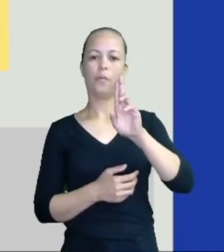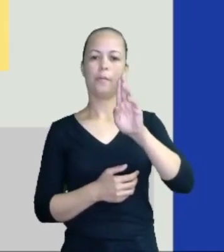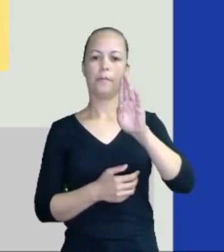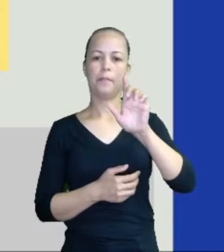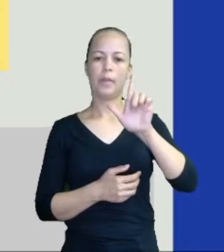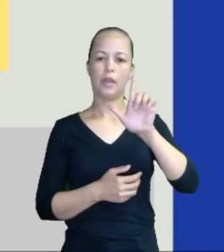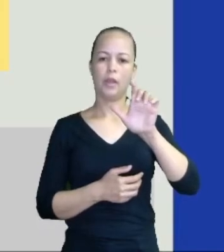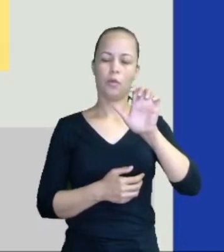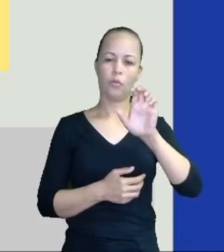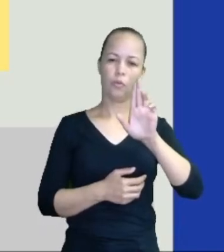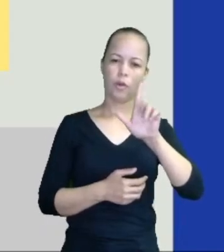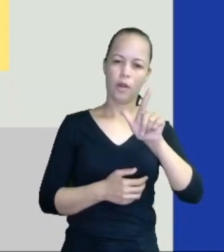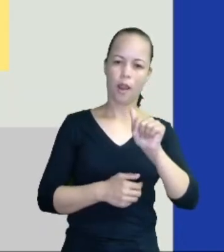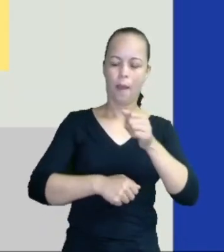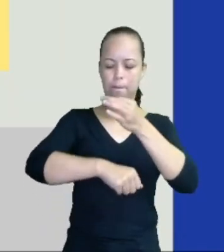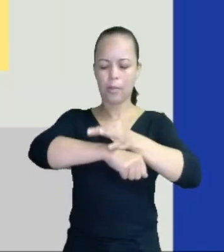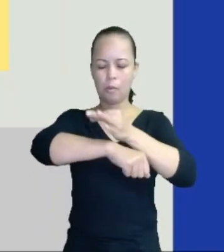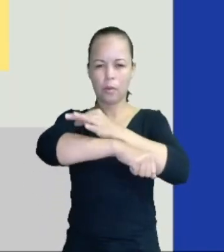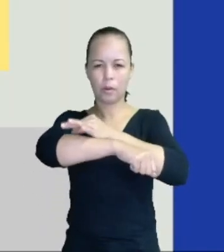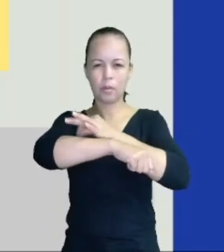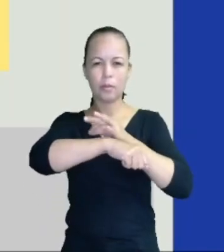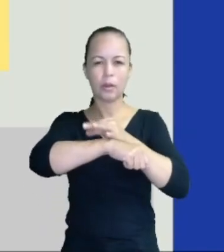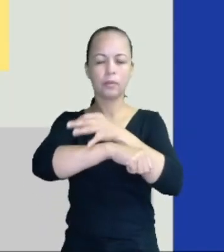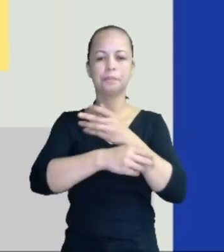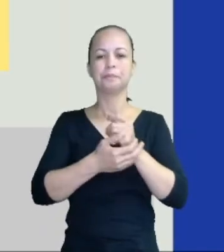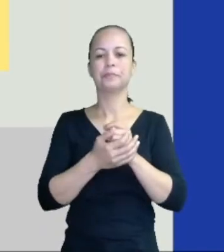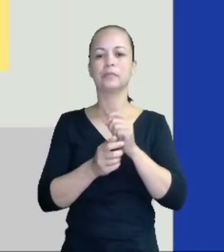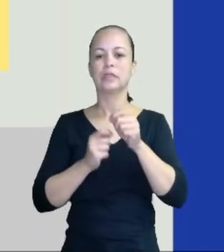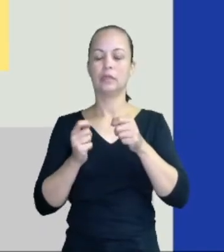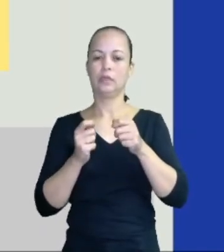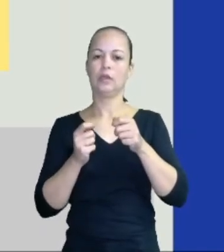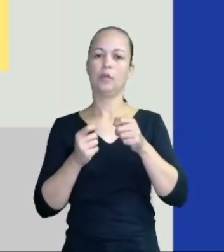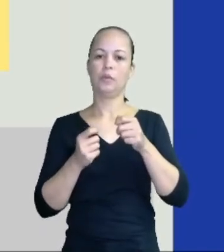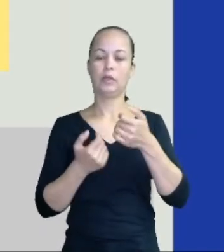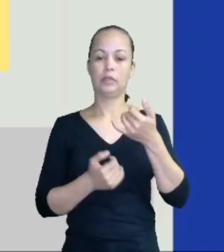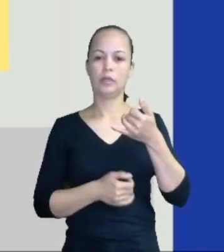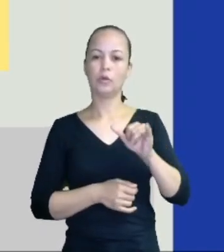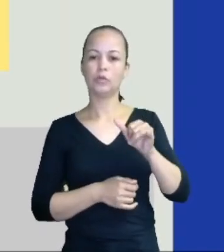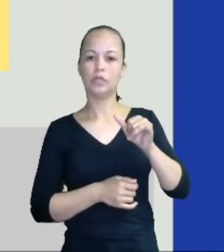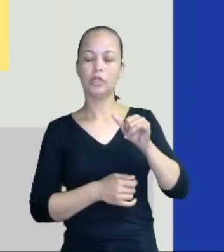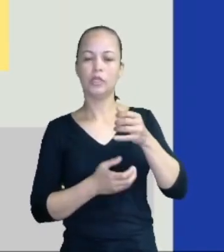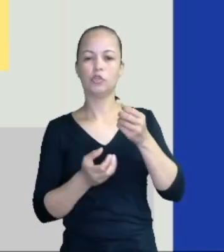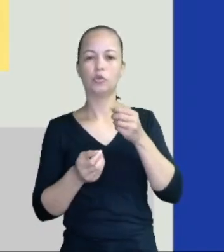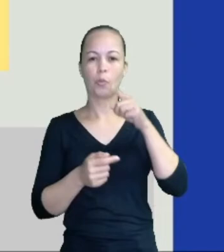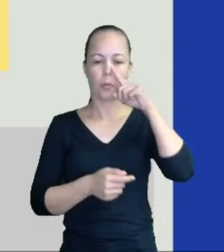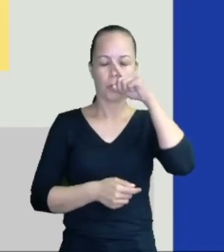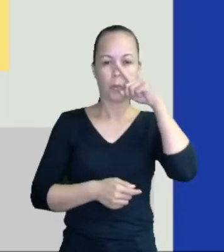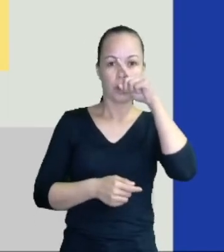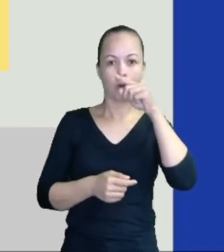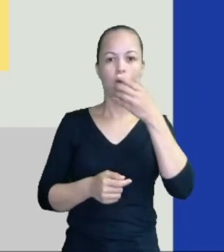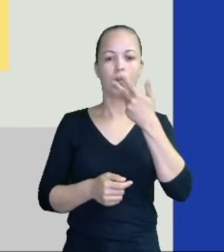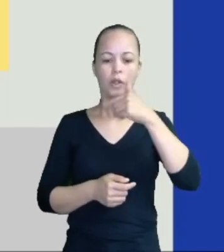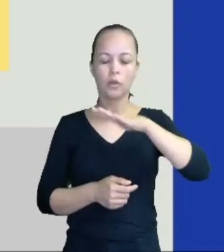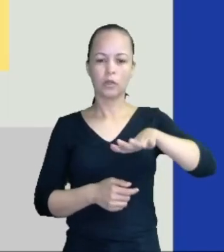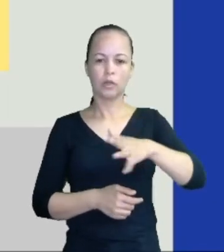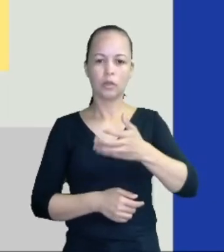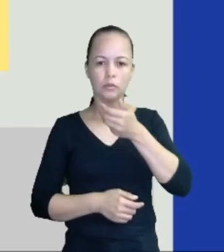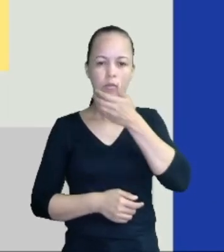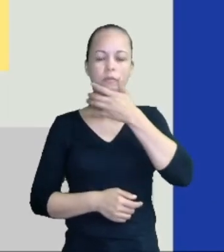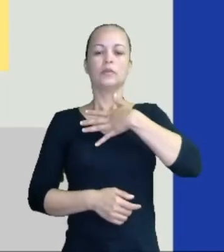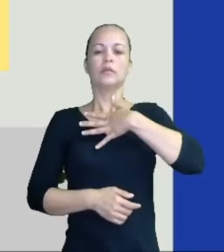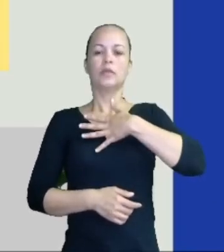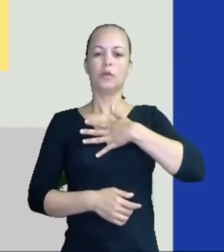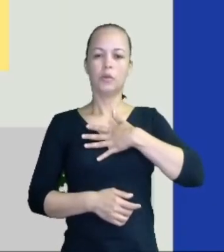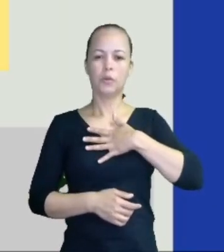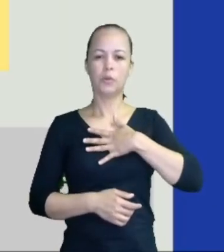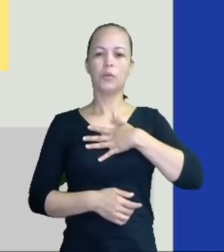No entanto, para a gripe, é recomendável que a população de risco, como as crianças, os idosos e as pessoas com asma, tomem a vacina